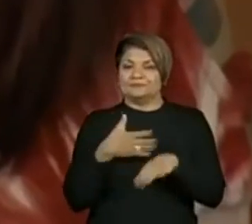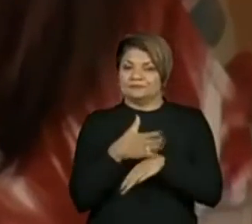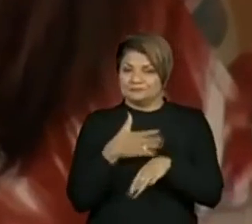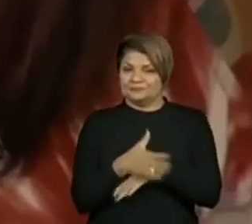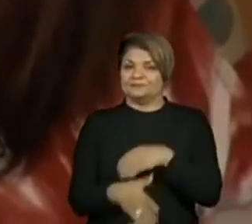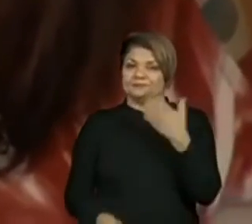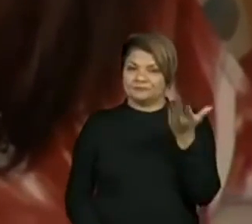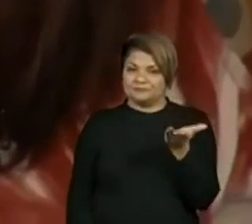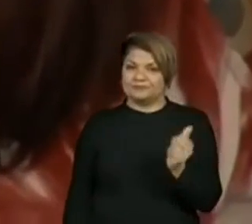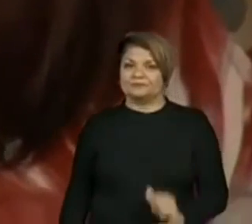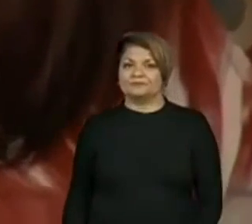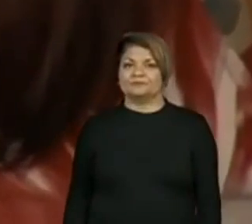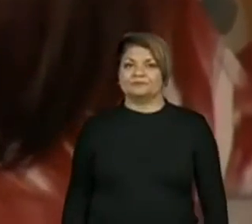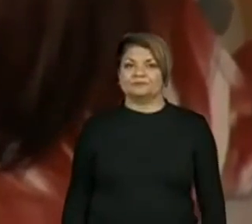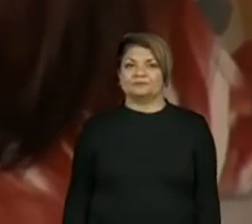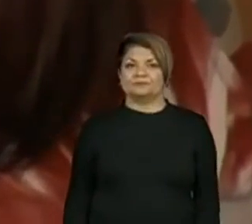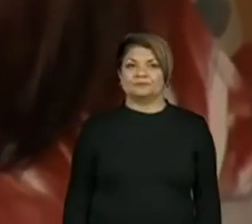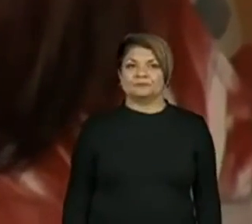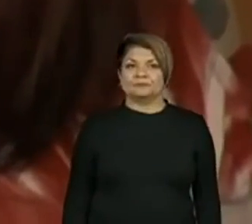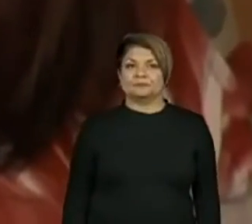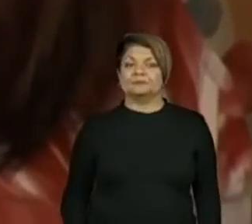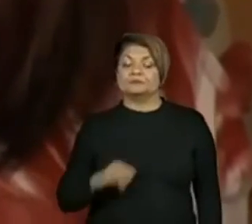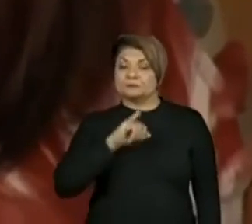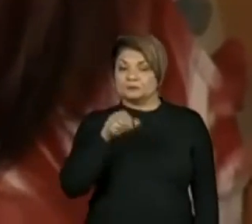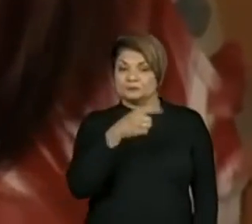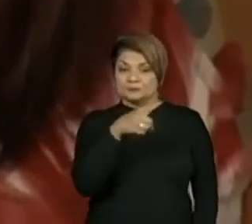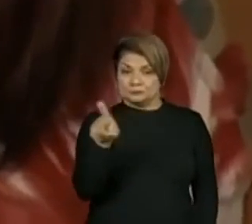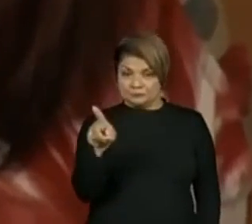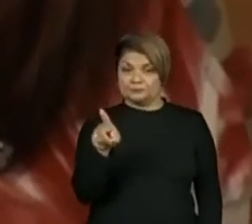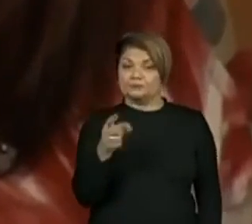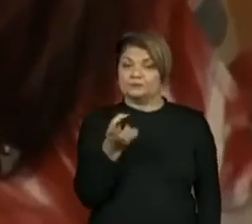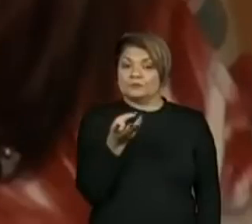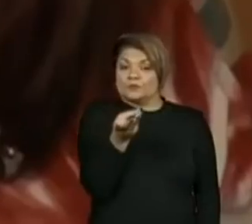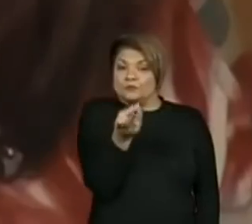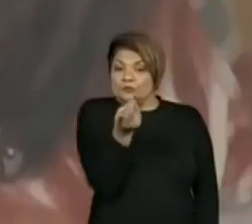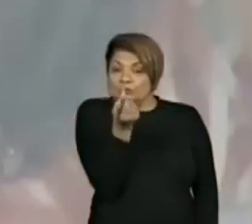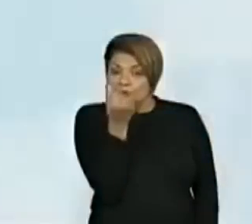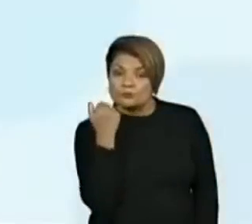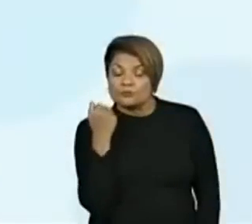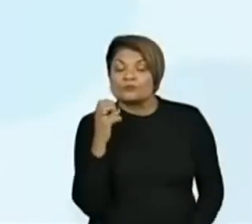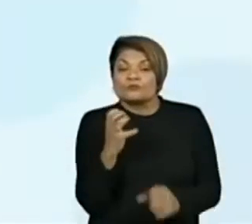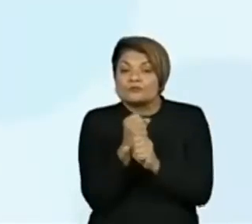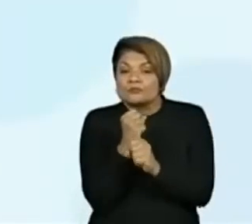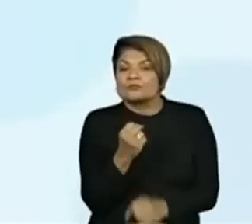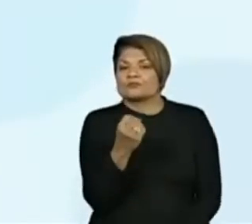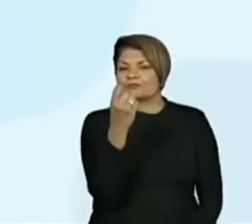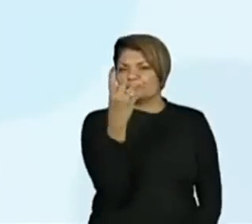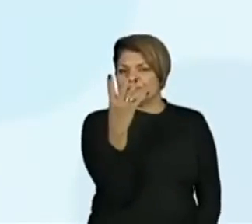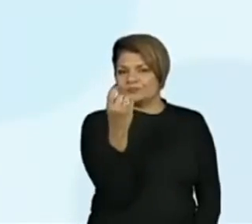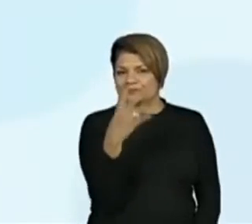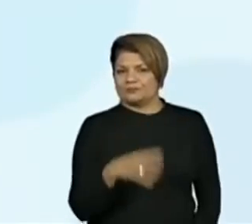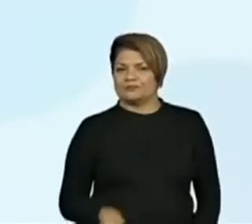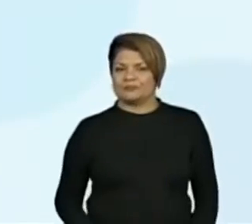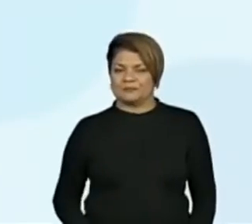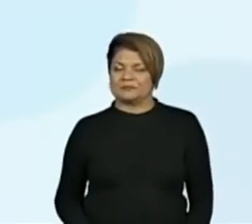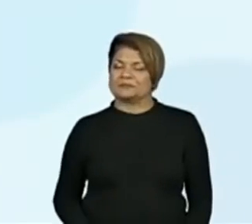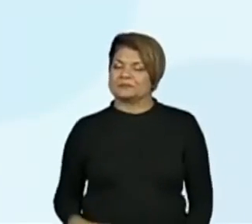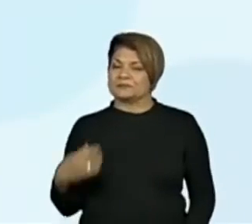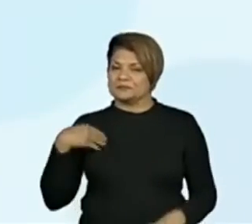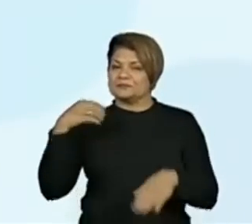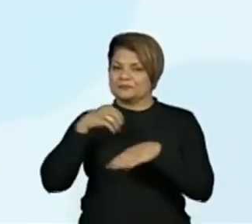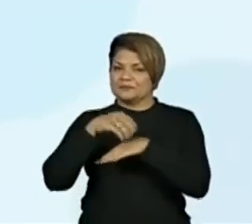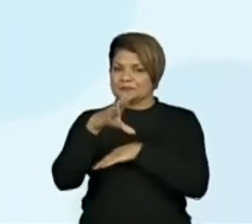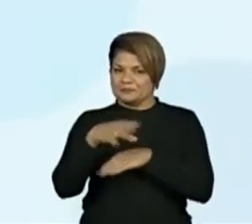de vocês. O João contou 14 cubos. 14? Eu vou dar um spoiler aqui, tá, gente?